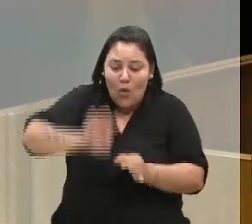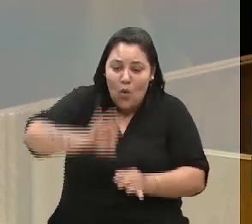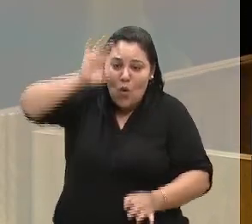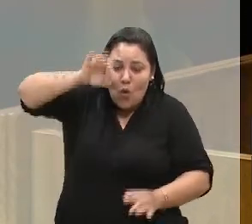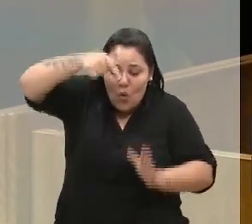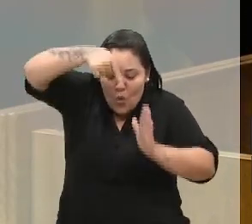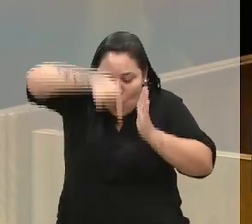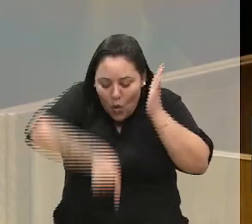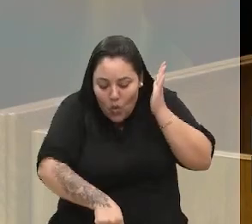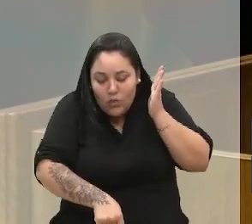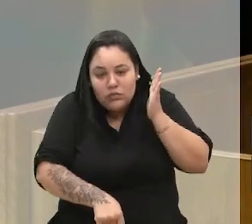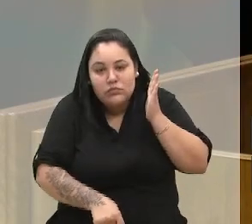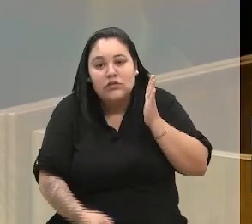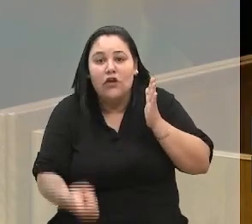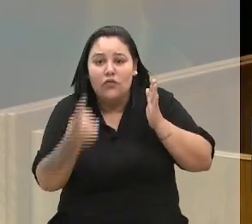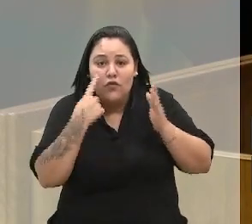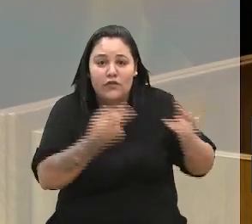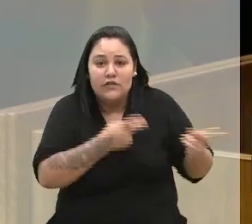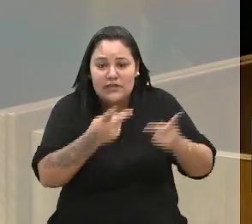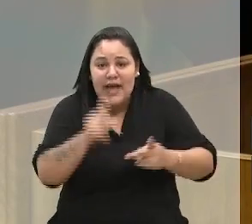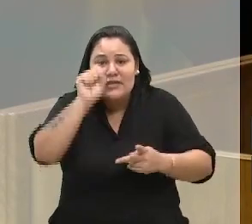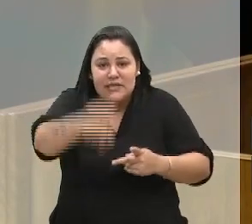não postei fotos.